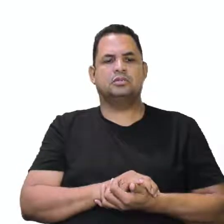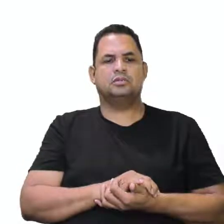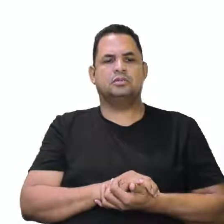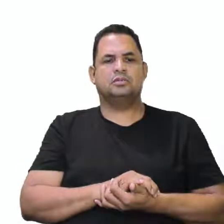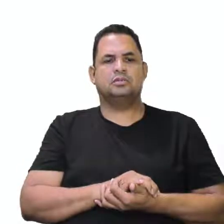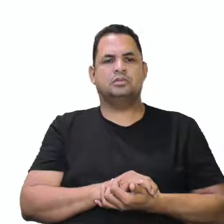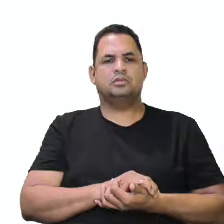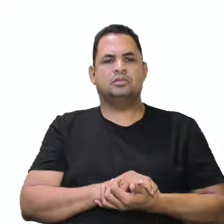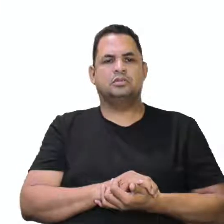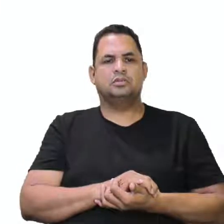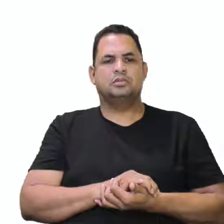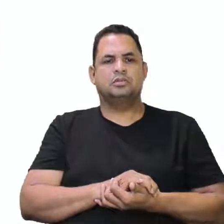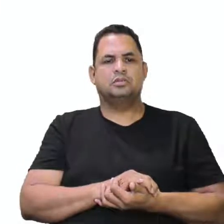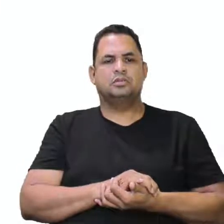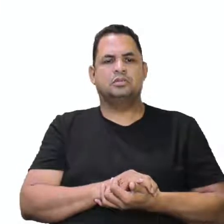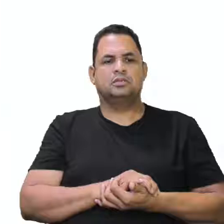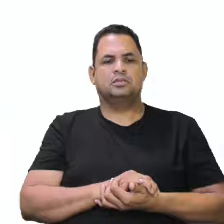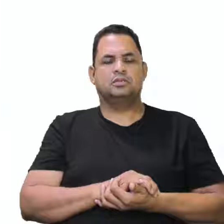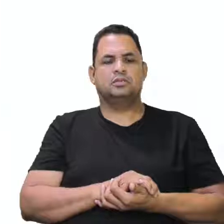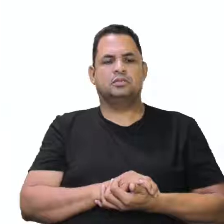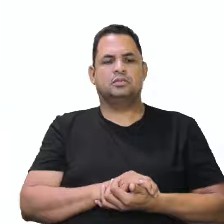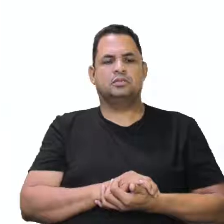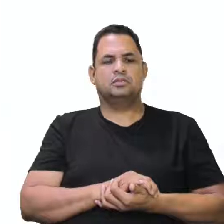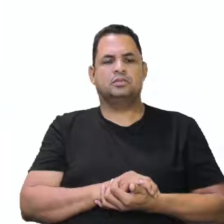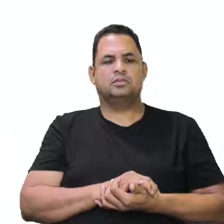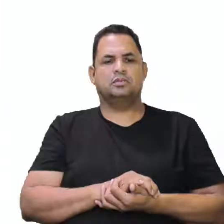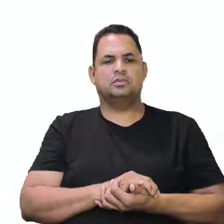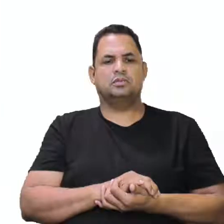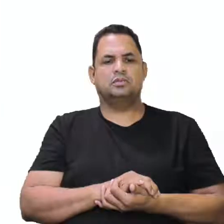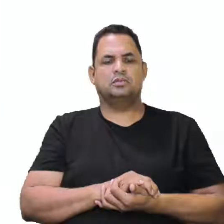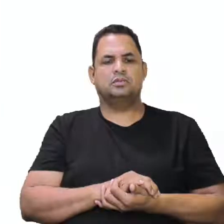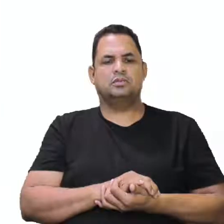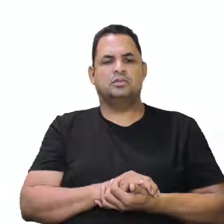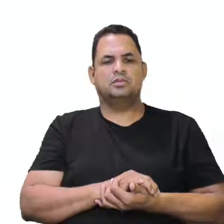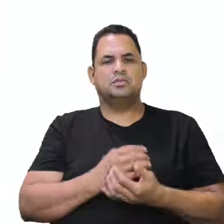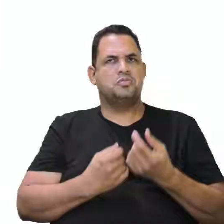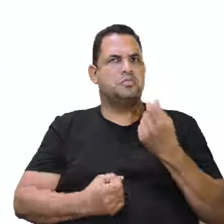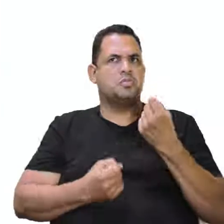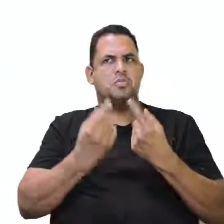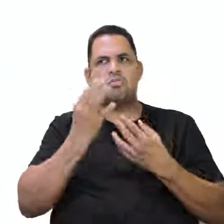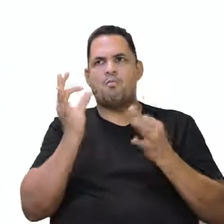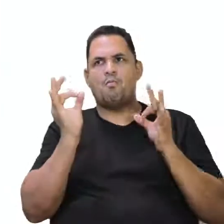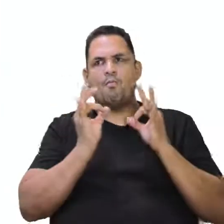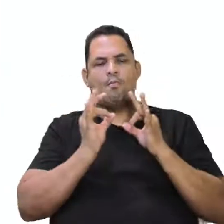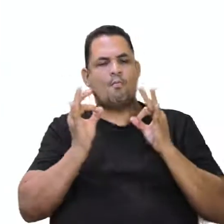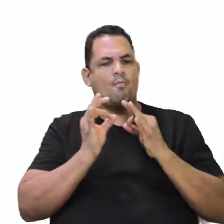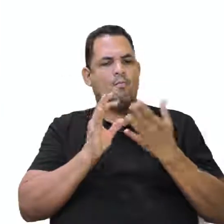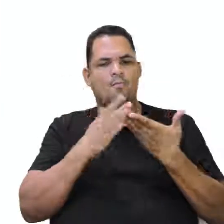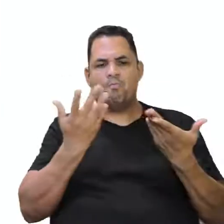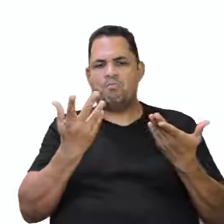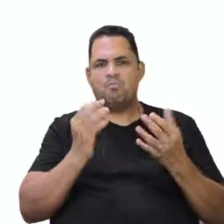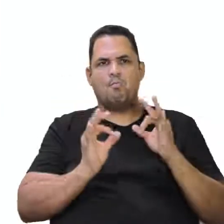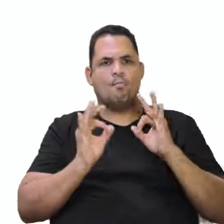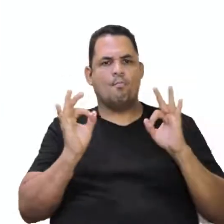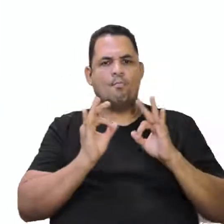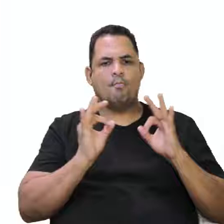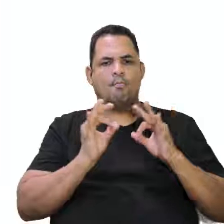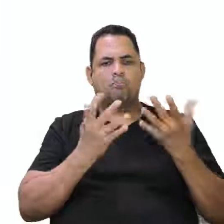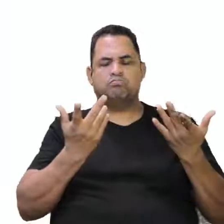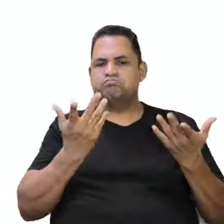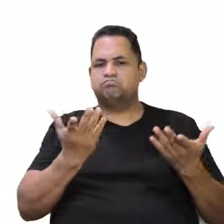afirmativa. Nobody, nobody significa ninguém, ninguém. E eu tenho aqui ele numa